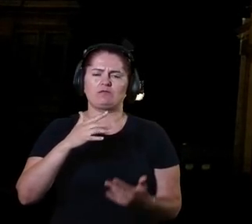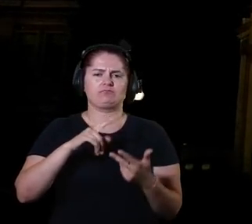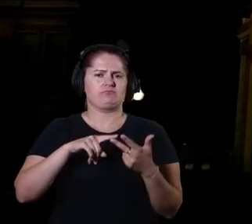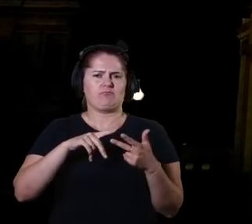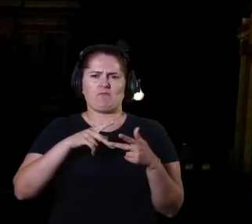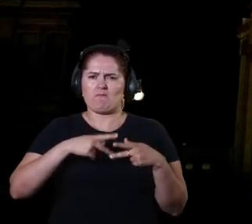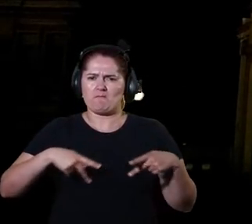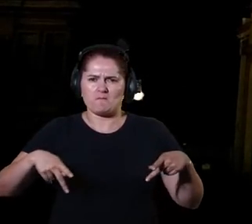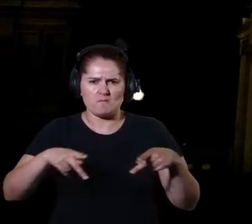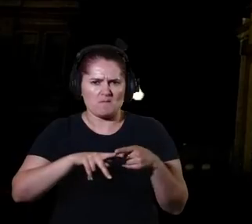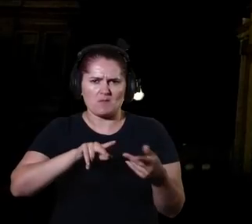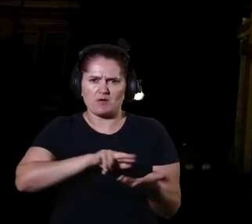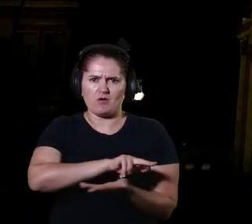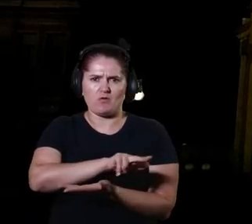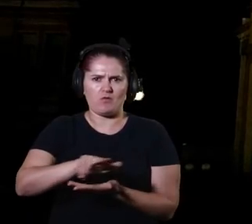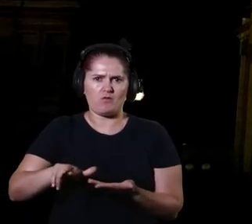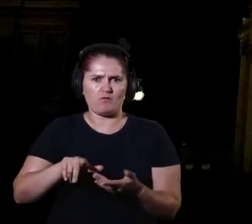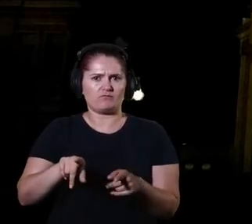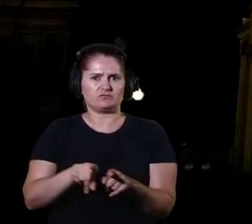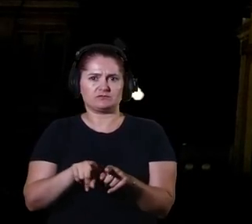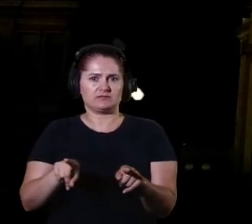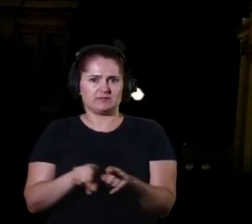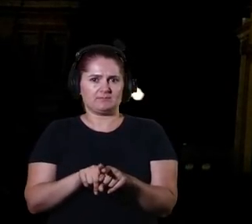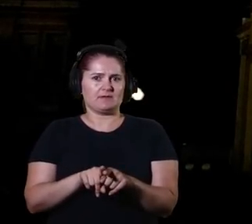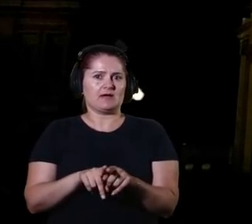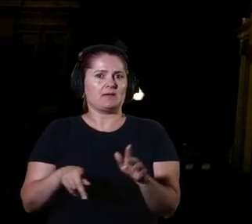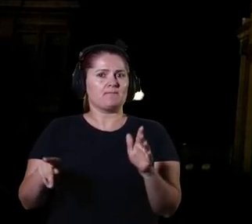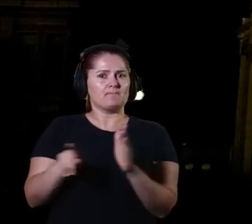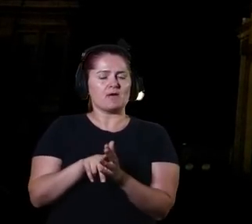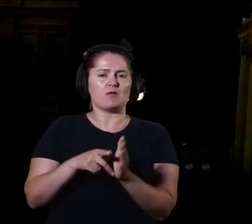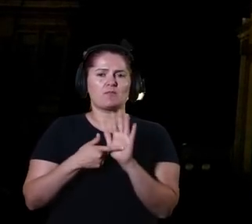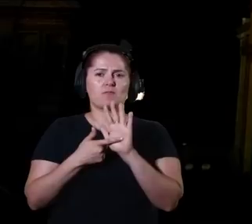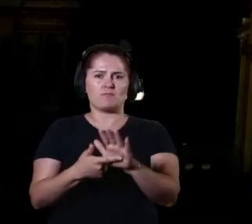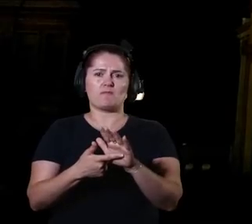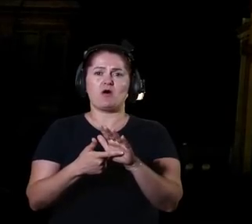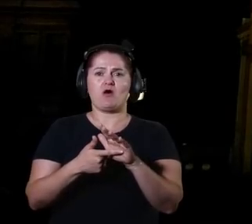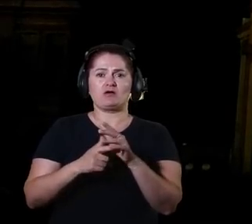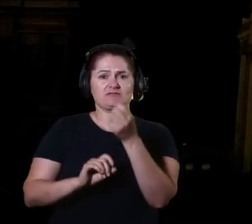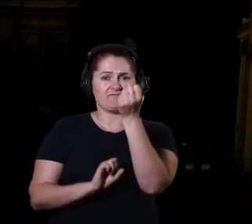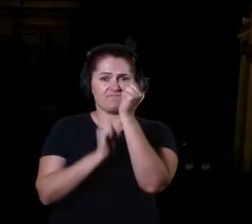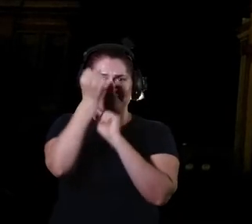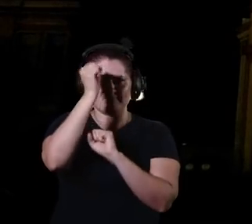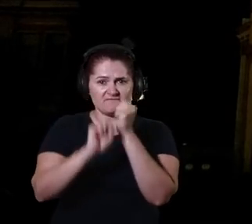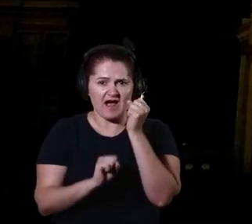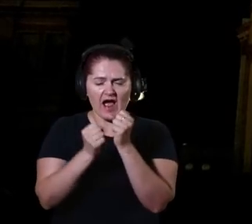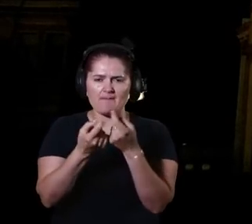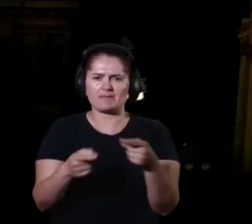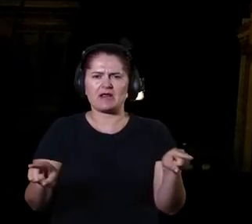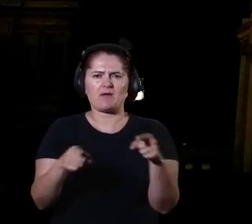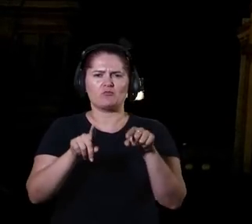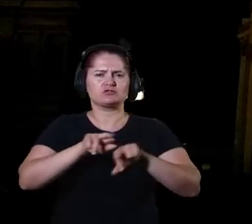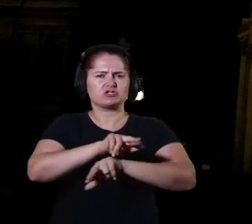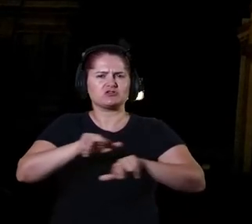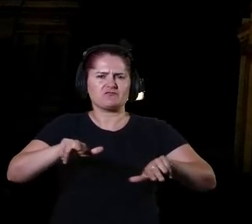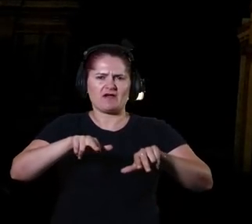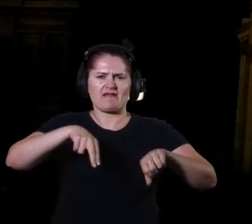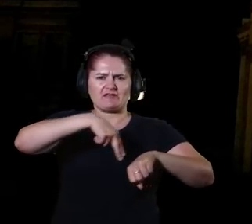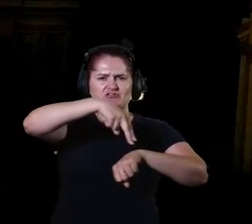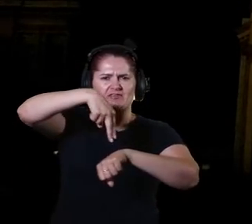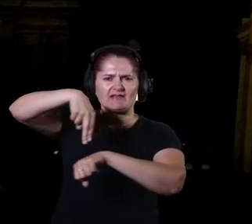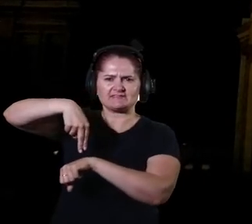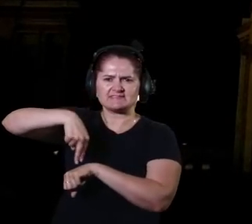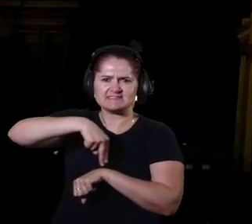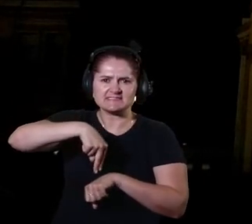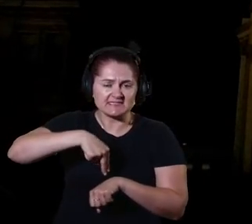uma triangulação da própria indústria, do cântico de diferentes nações que aparecem